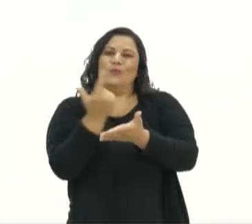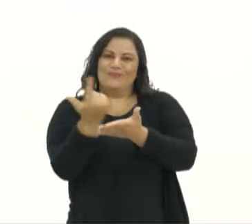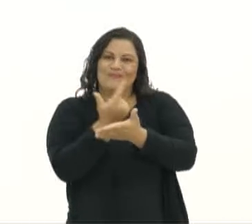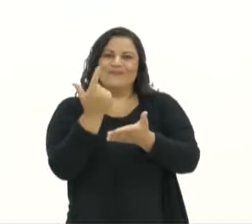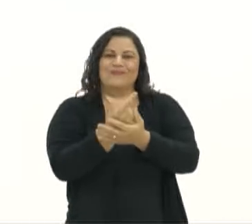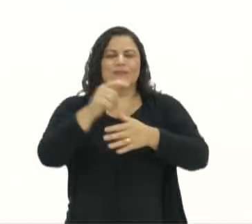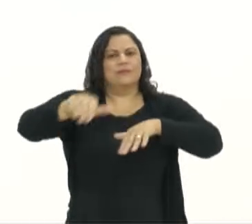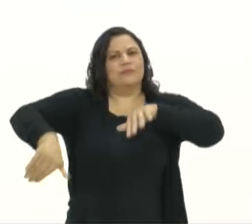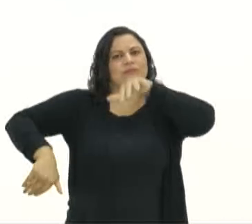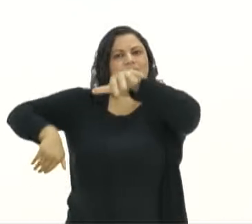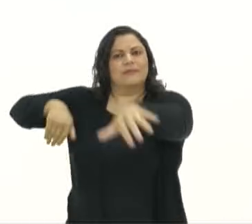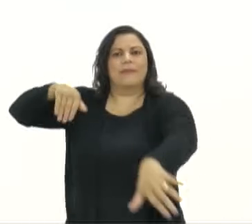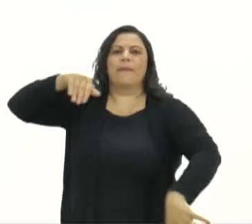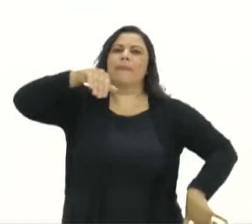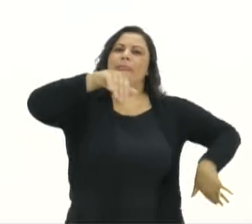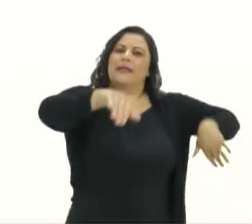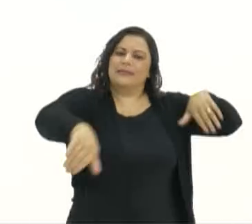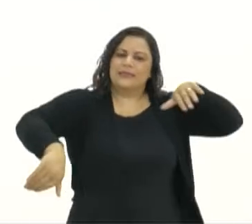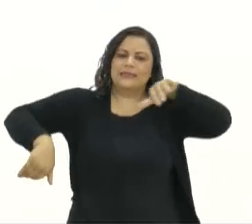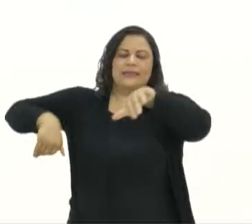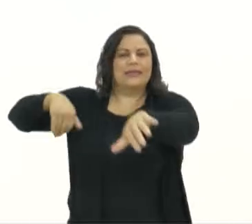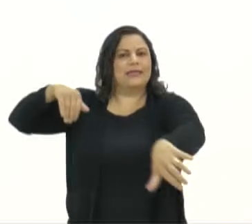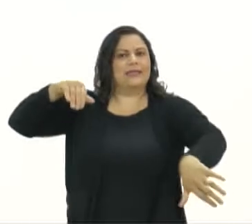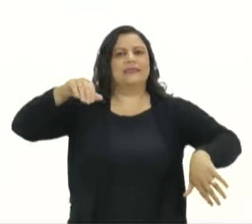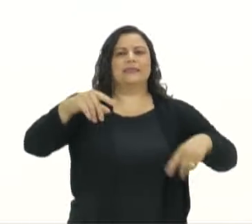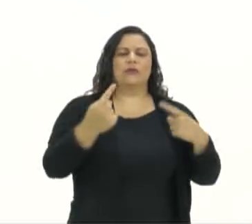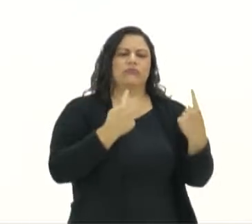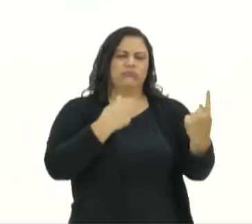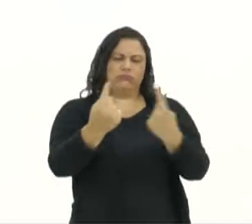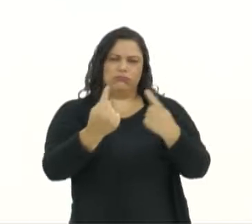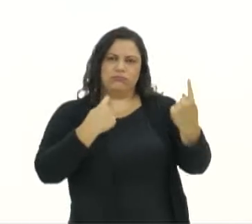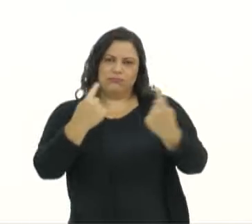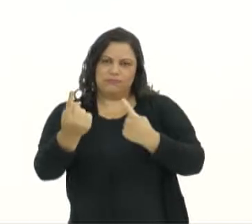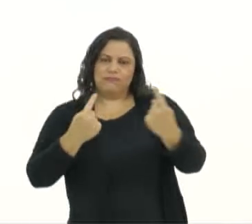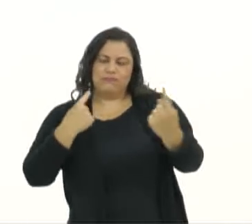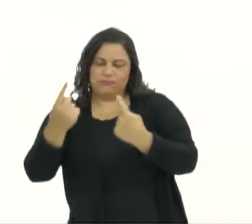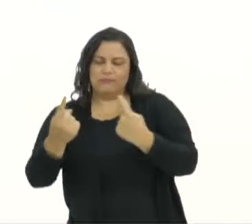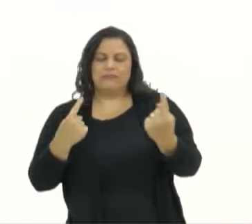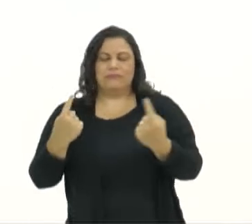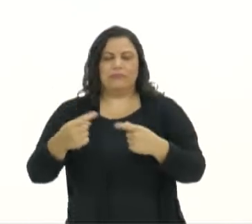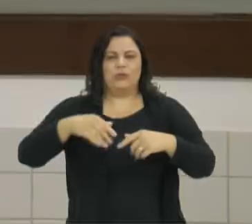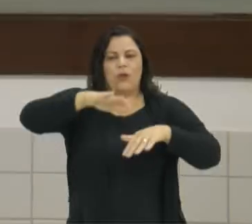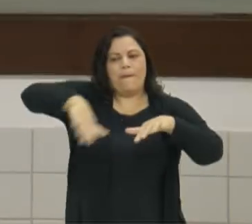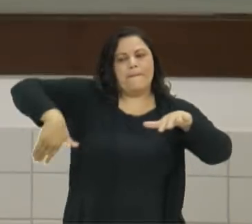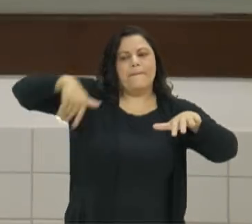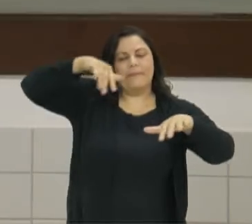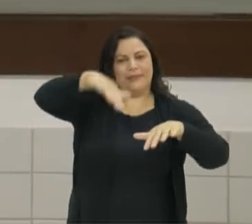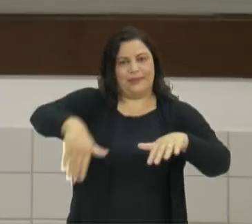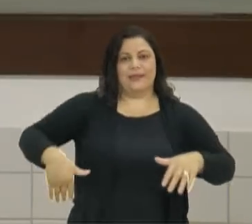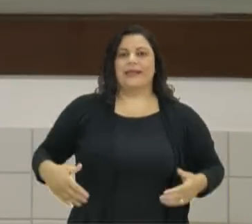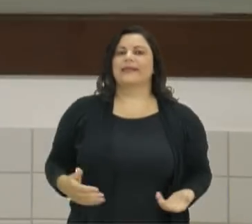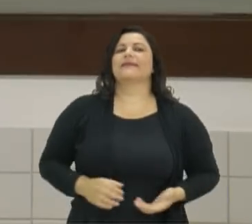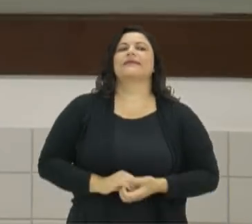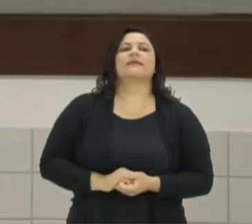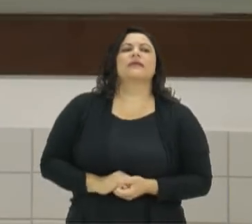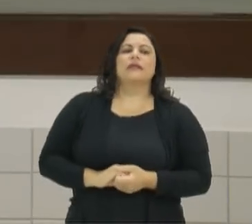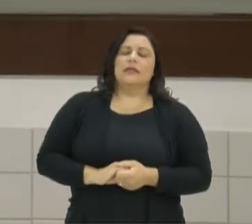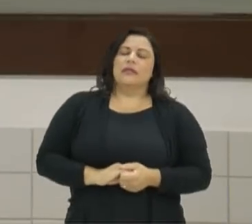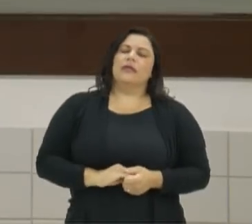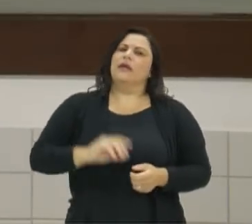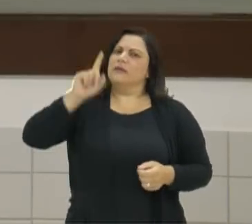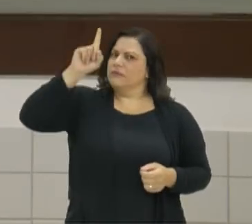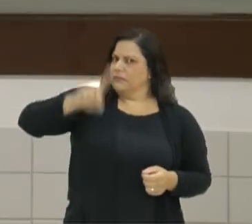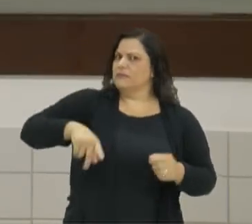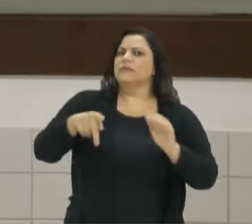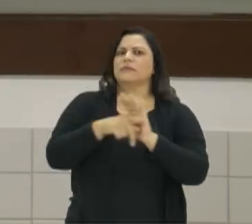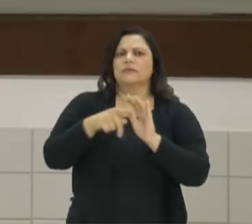O Nadador ou o Diálogo sobre a Arte de Nadar. Então, a natação ela é um